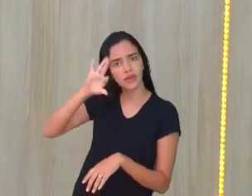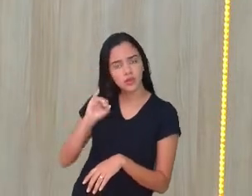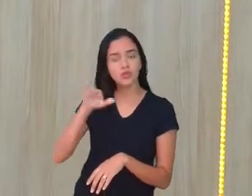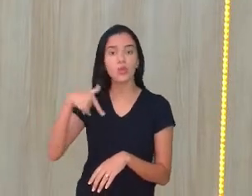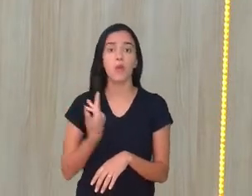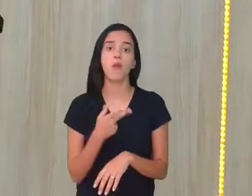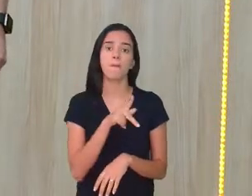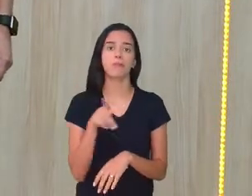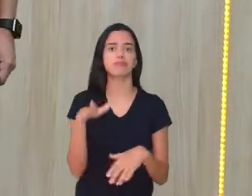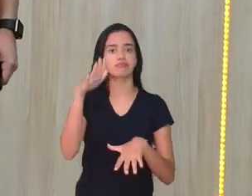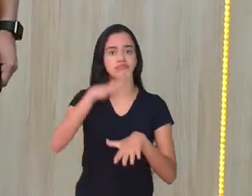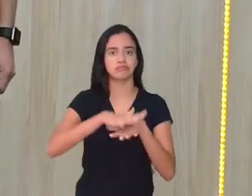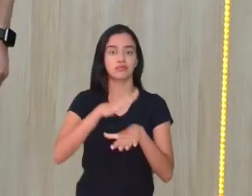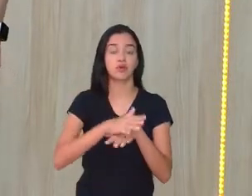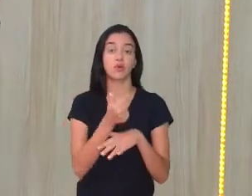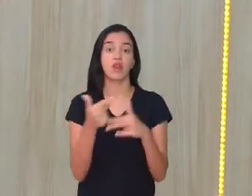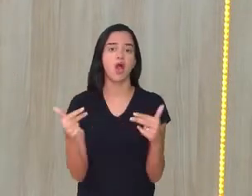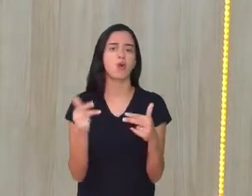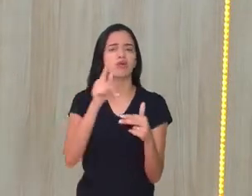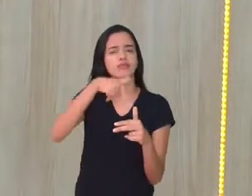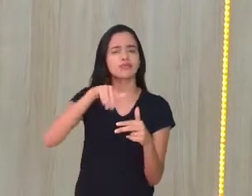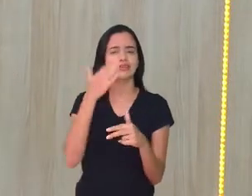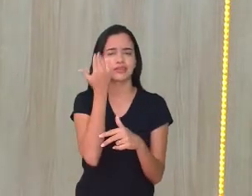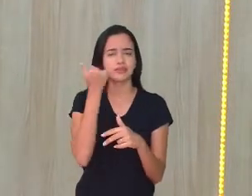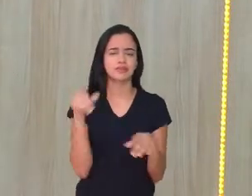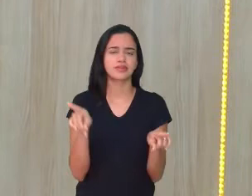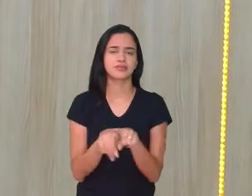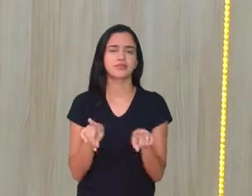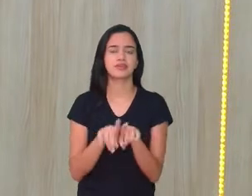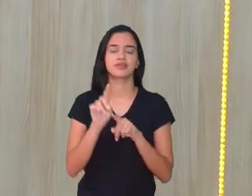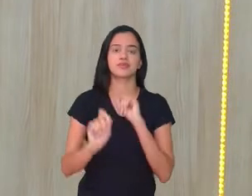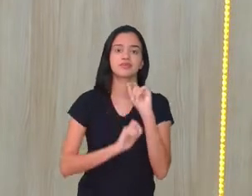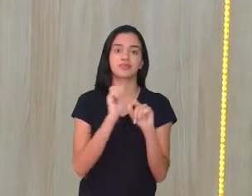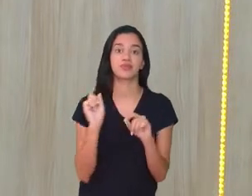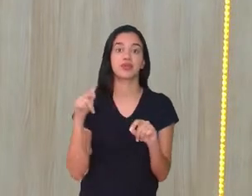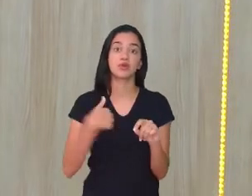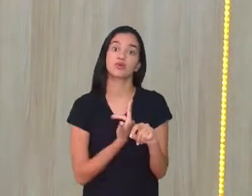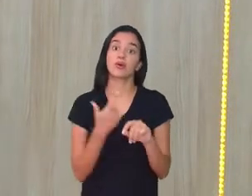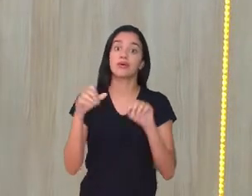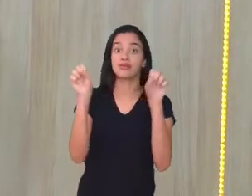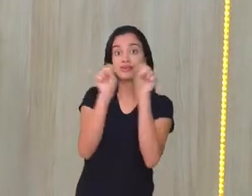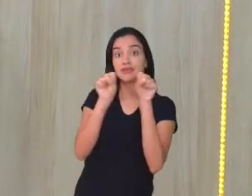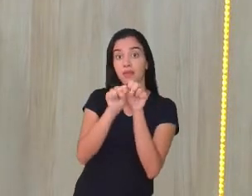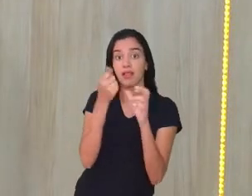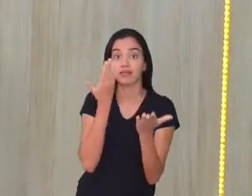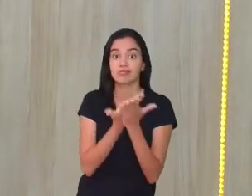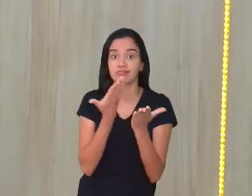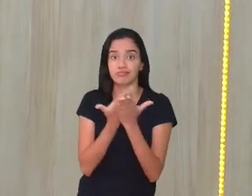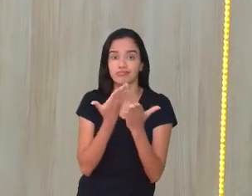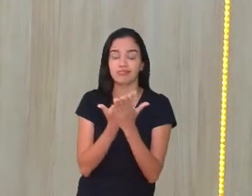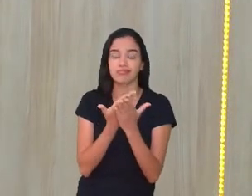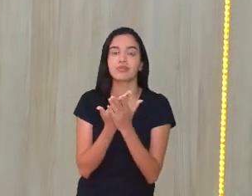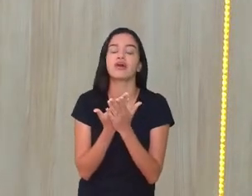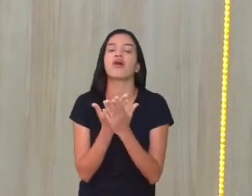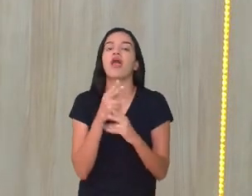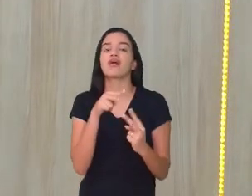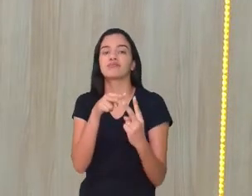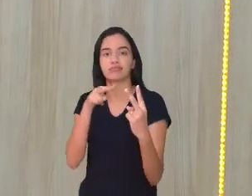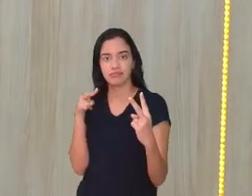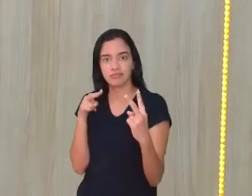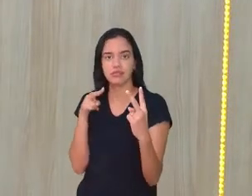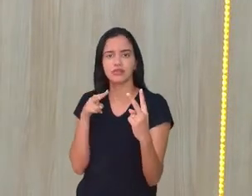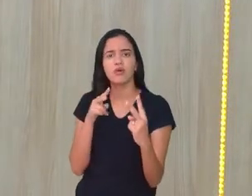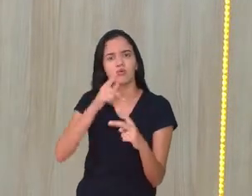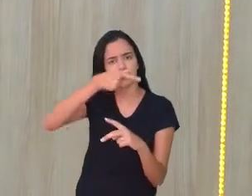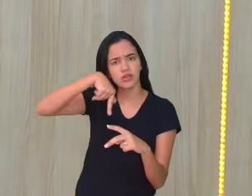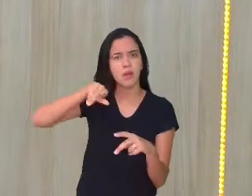de matemática, e outra coisa que você sabe também é que o nosso sistema de aula é um sistema de aula digital, onde